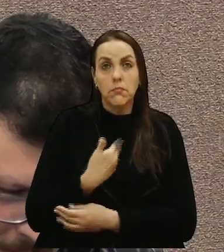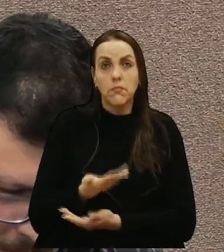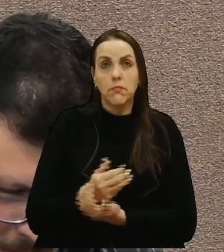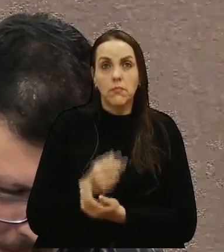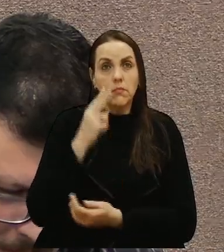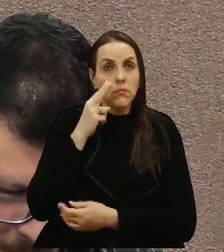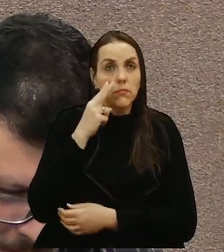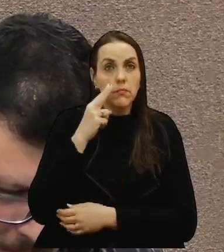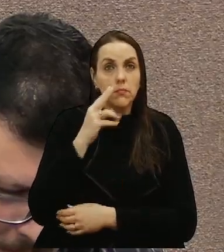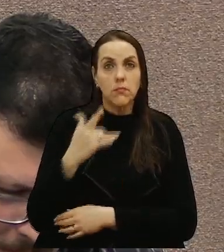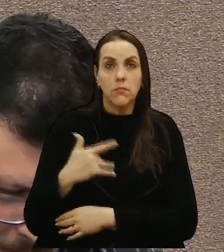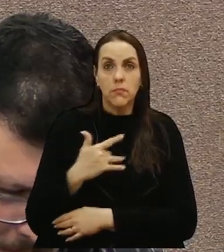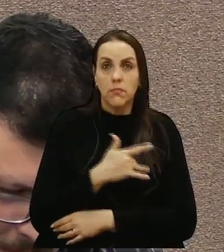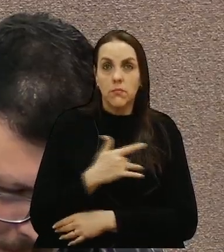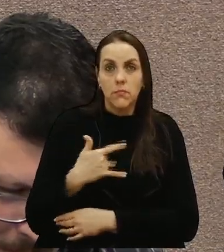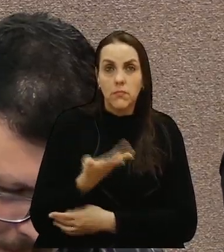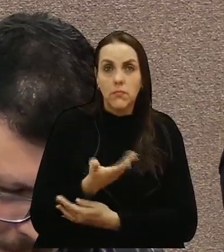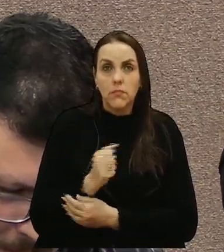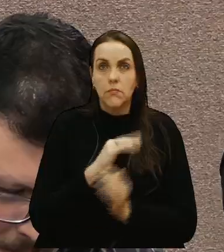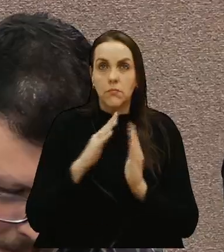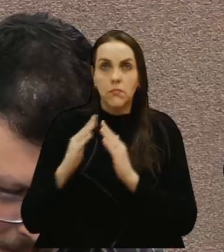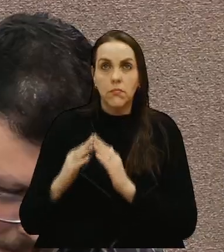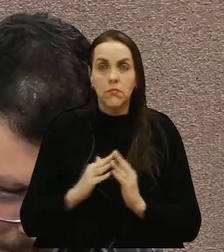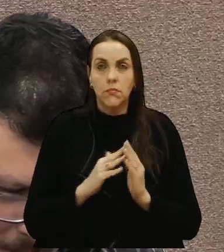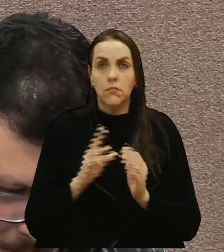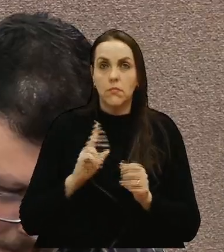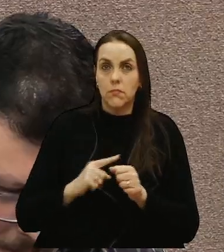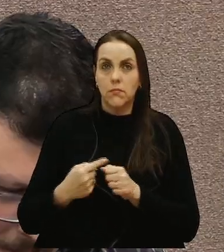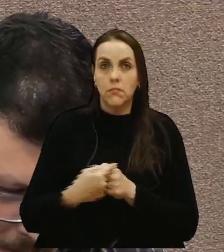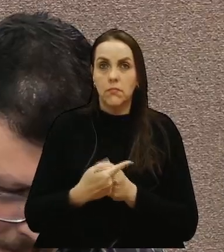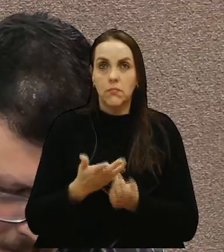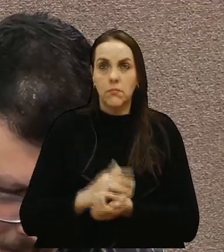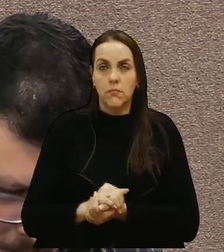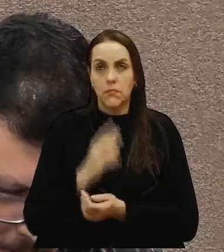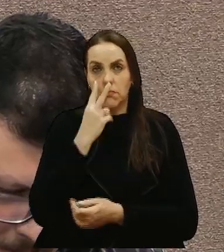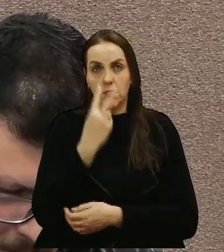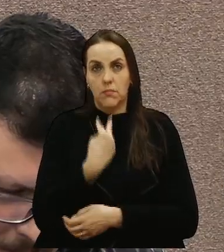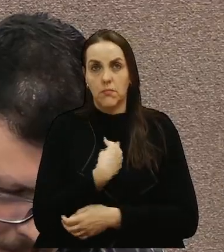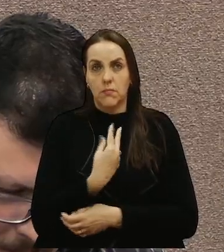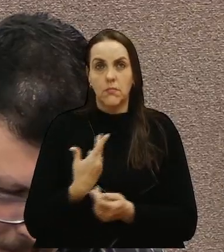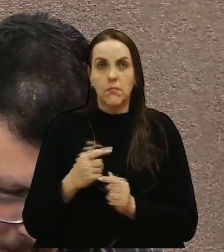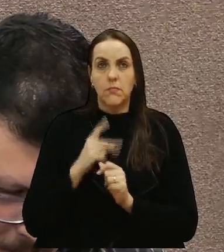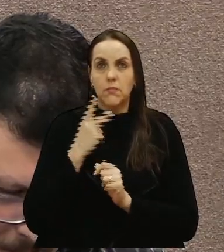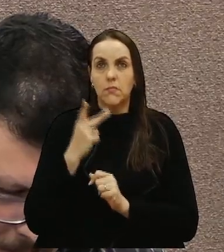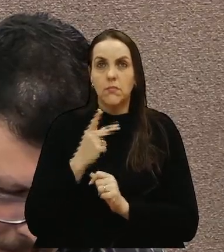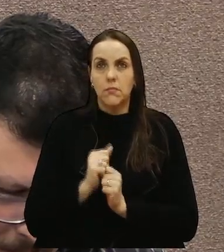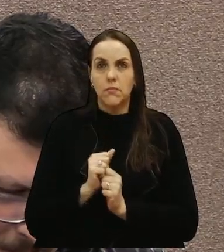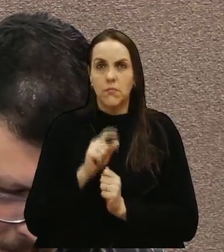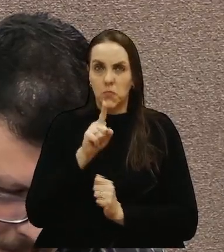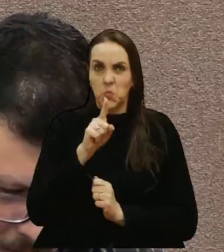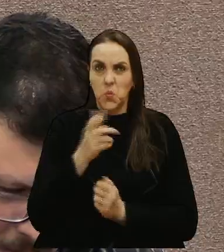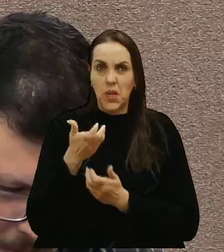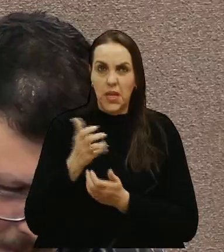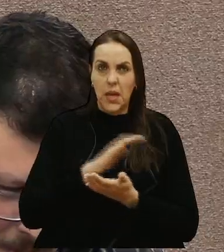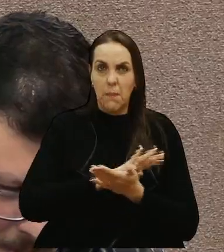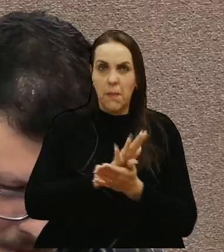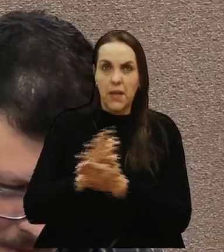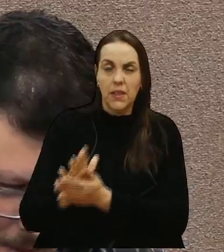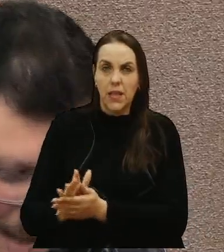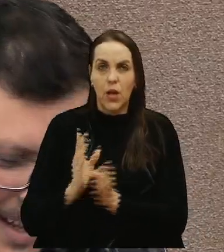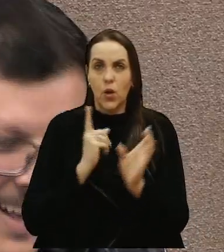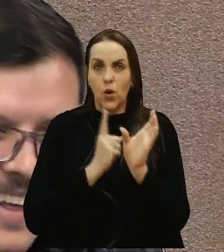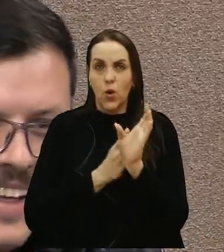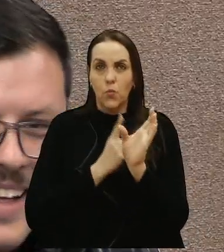verificar a saúde dos moradores aqui da nossa cidade. Aí ele olhou para mim e falou o seguinte, o senhor quer matar todos os comunistas,